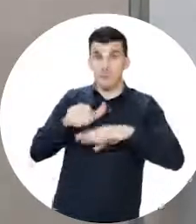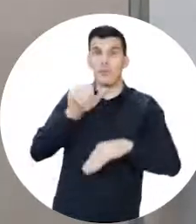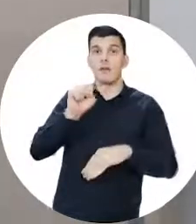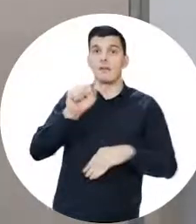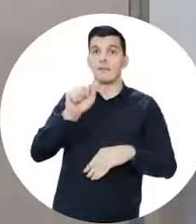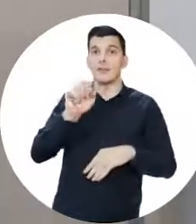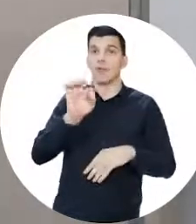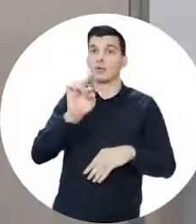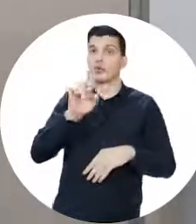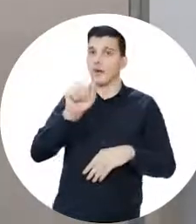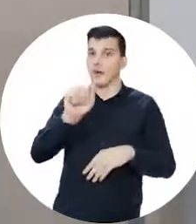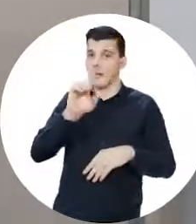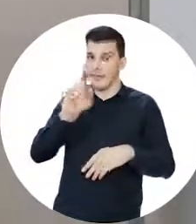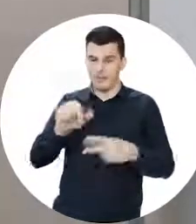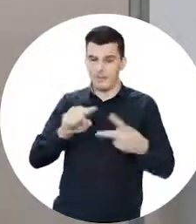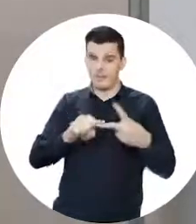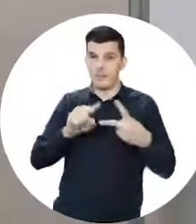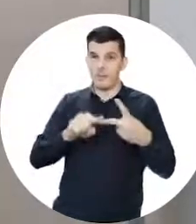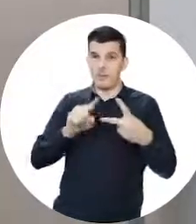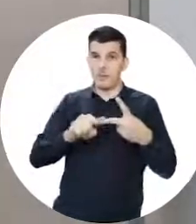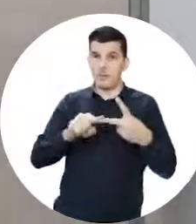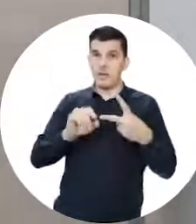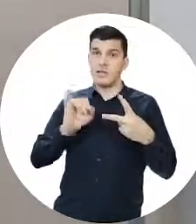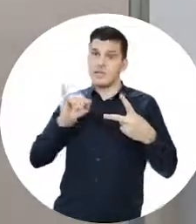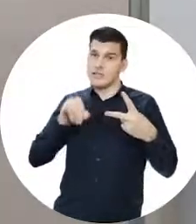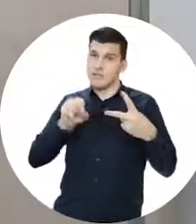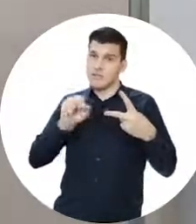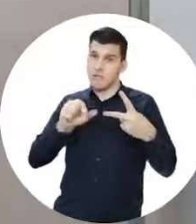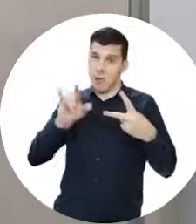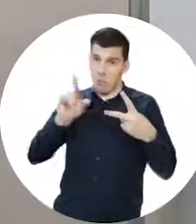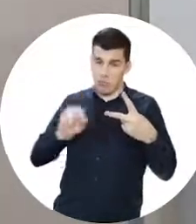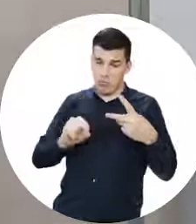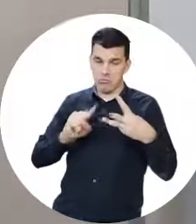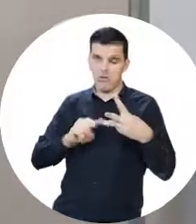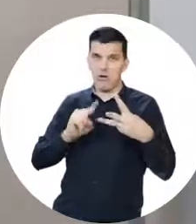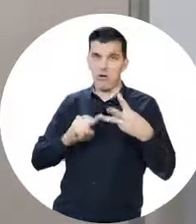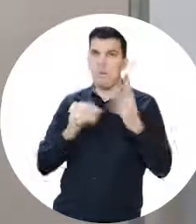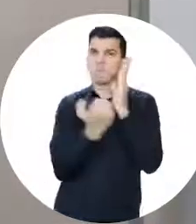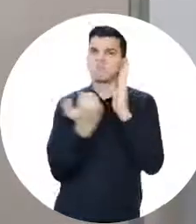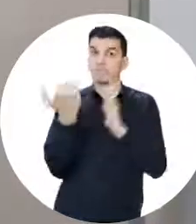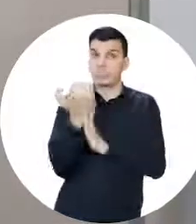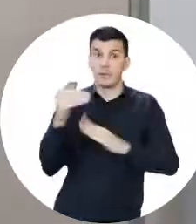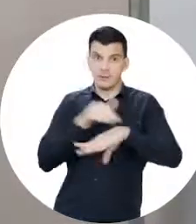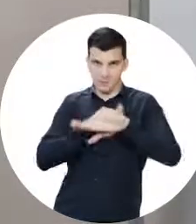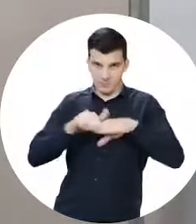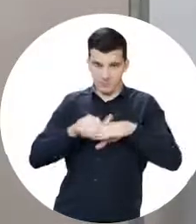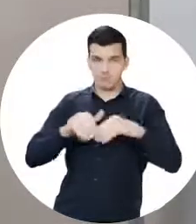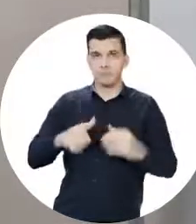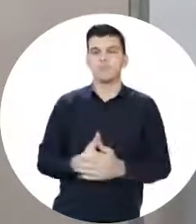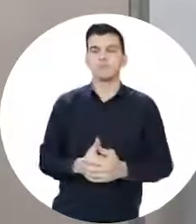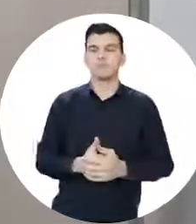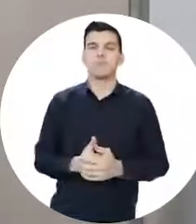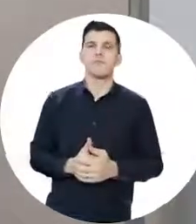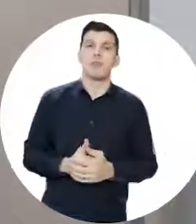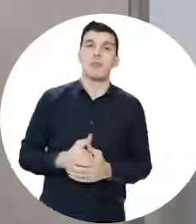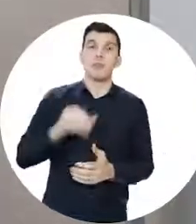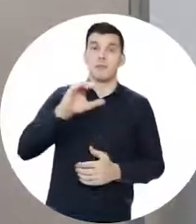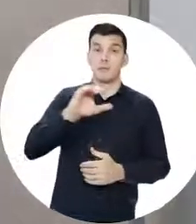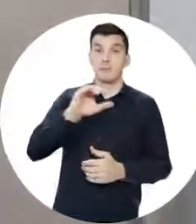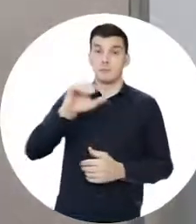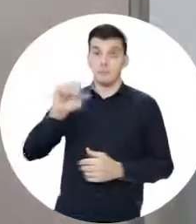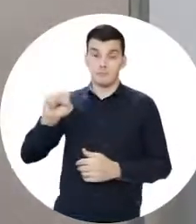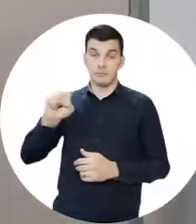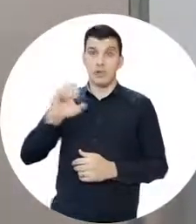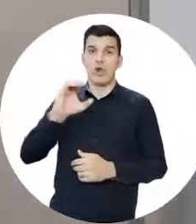insaturada, supersaturada. Essas classificações estão correlacionadas ao coeficiente de solubilidade. Esse coeficiente